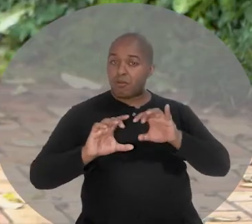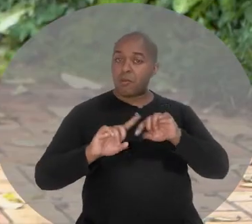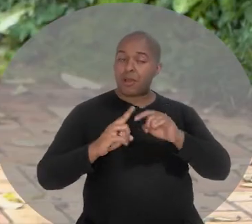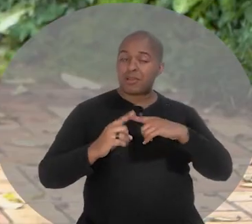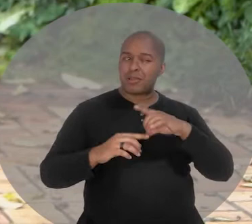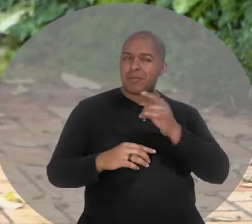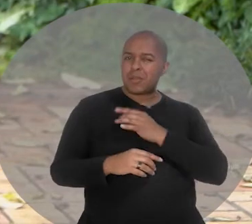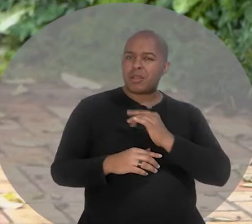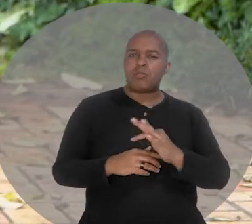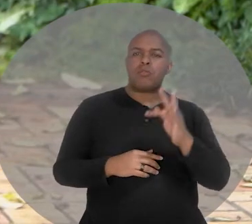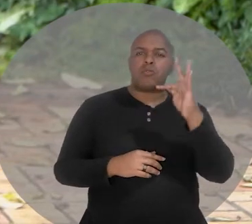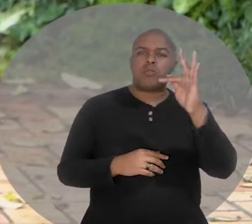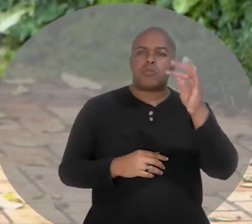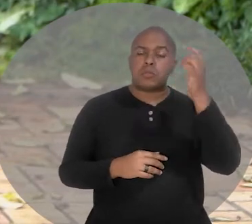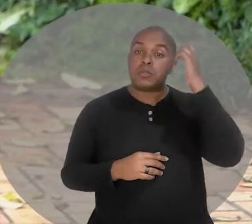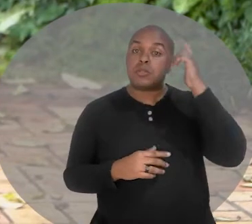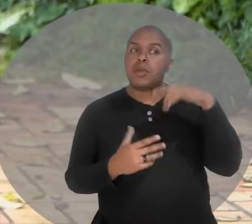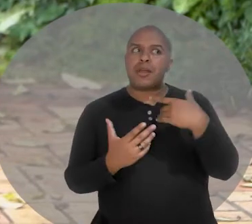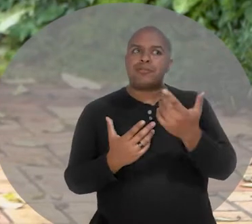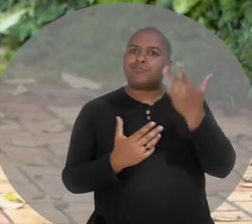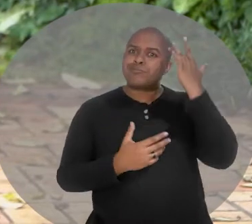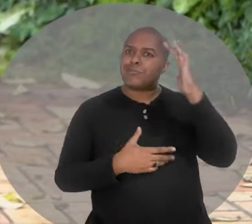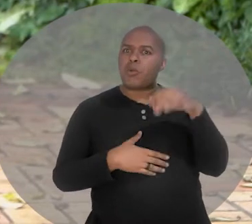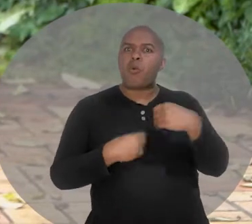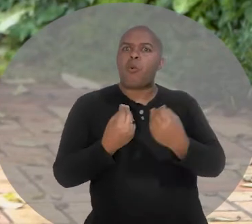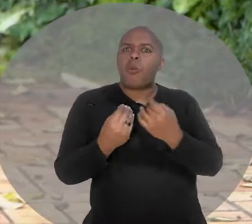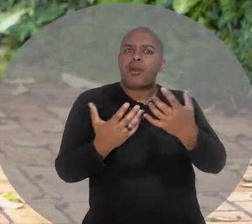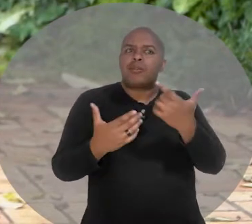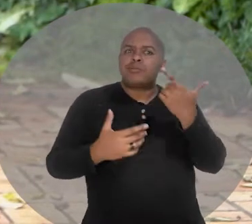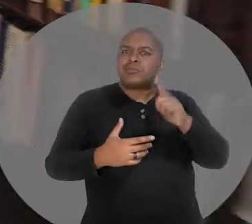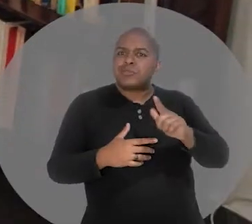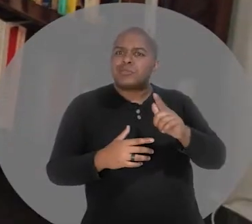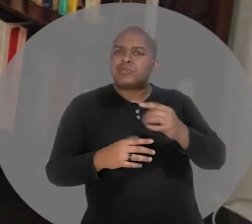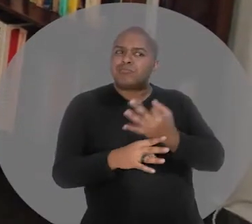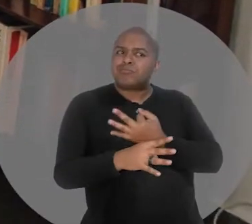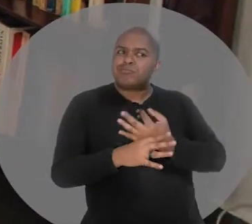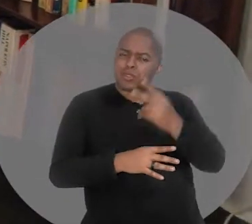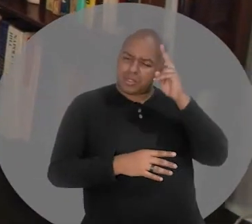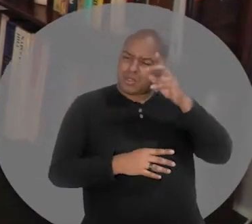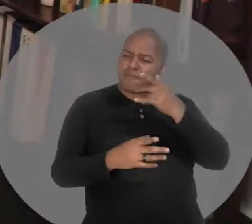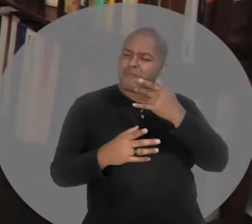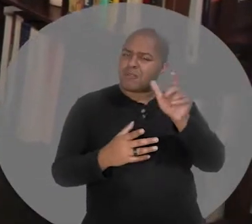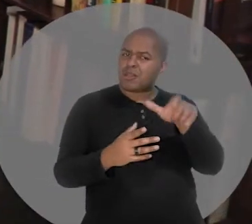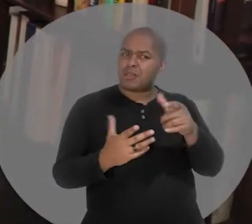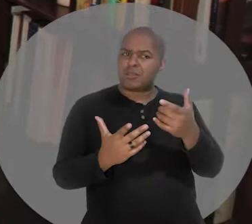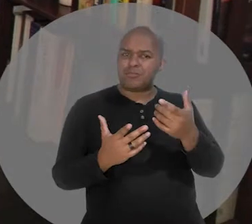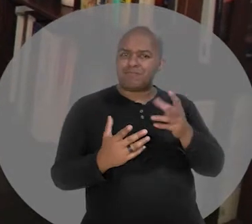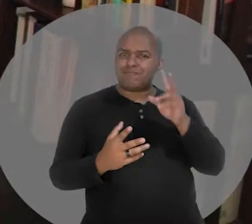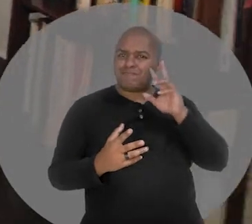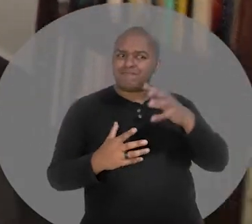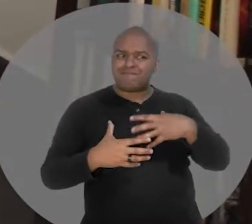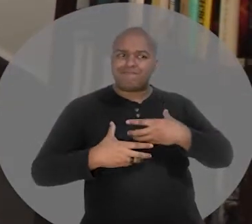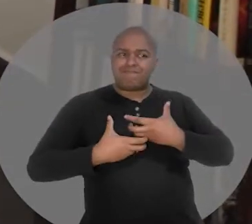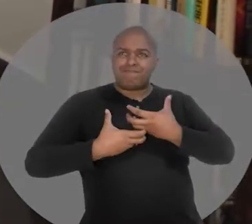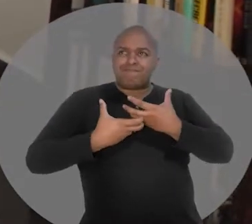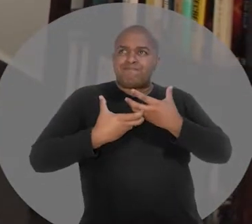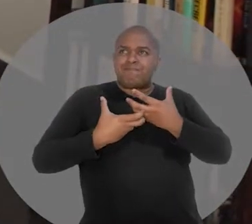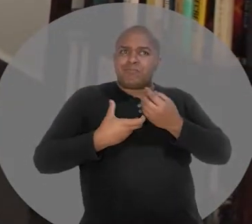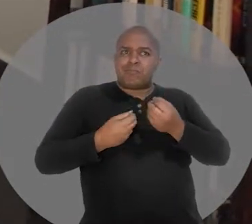Mas ela tinha medo do futuro, né? Ela não sabia quanto ela ia aguentar. Eu lembro que ela falou que ela foi se enchendo